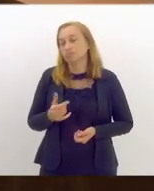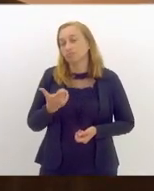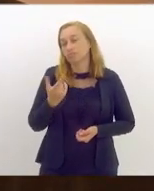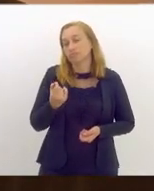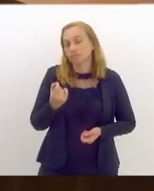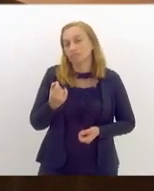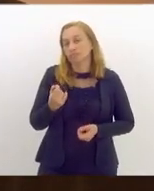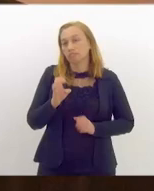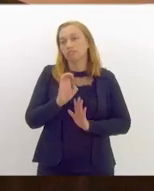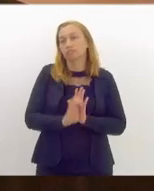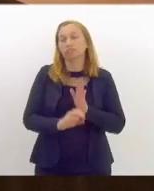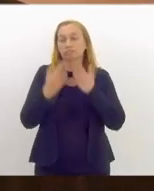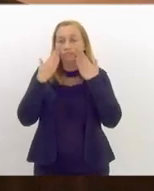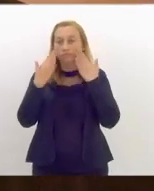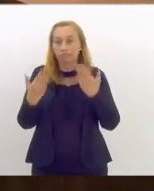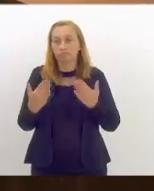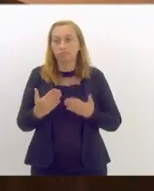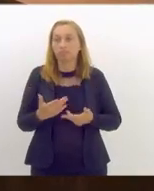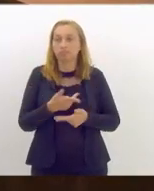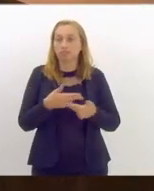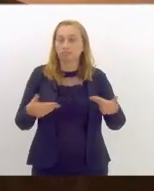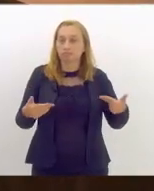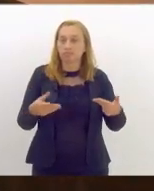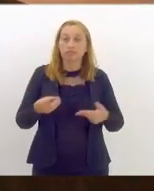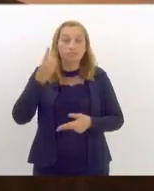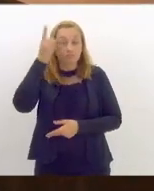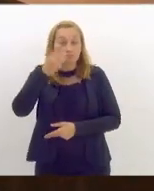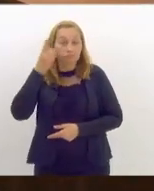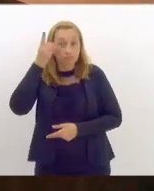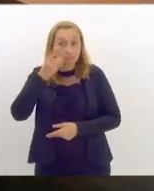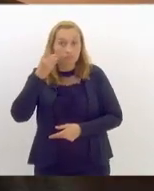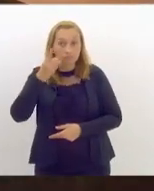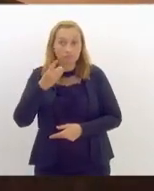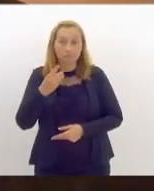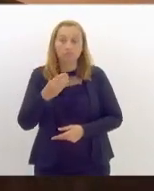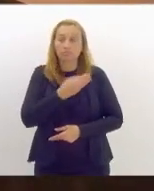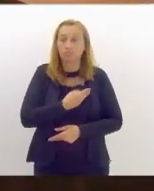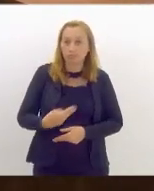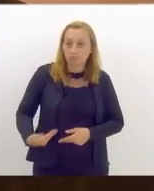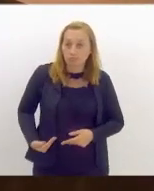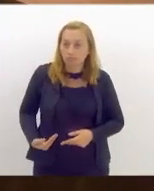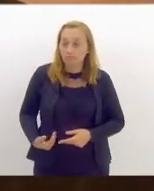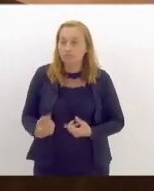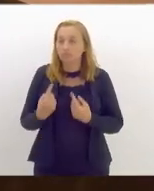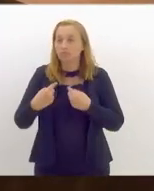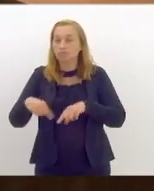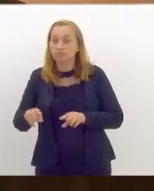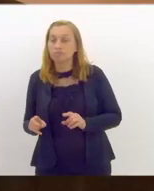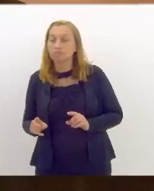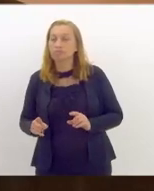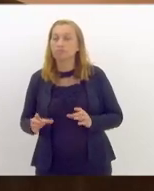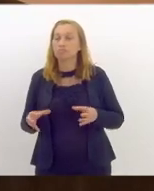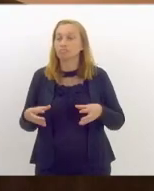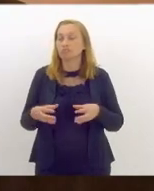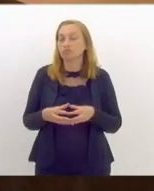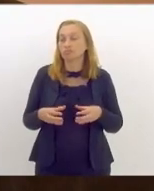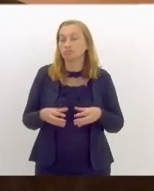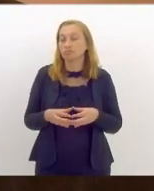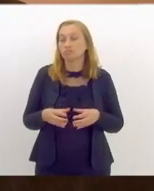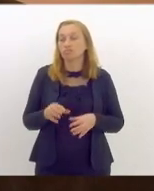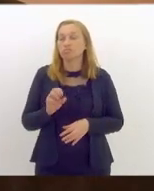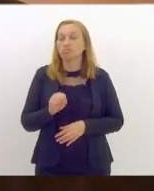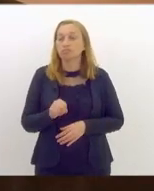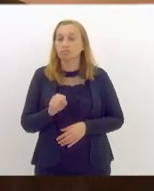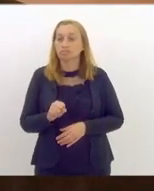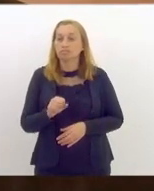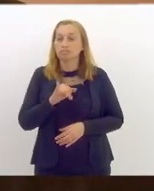das emendas apresentadas por vários deputados tanto do governo quanto oposição e obteve parecer